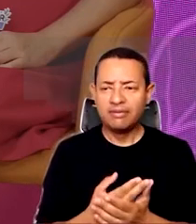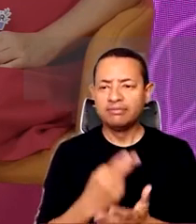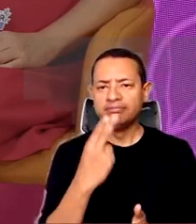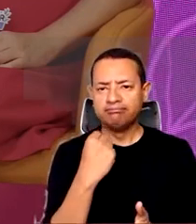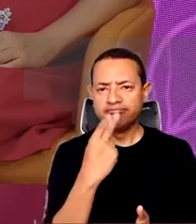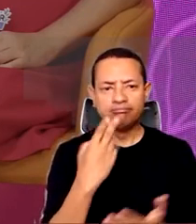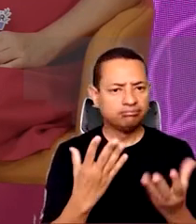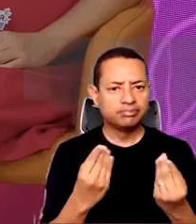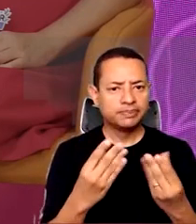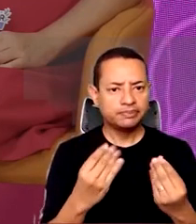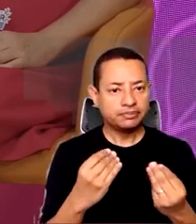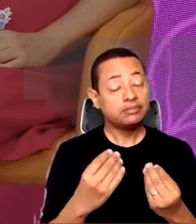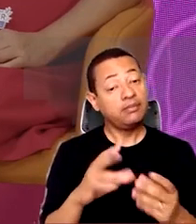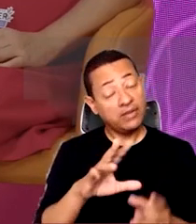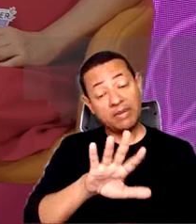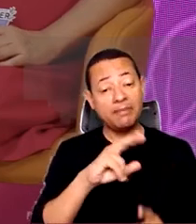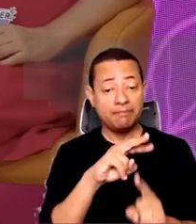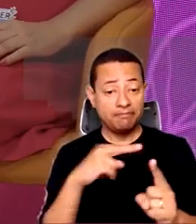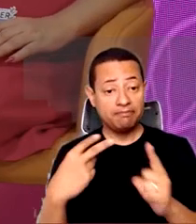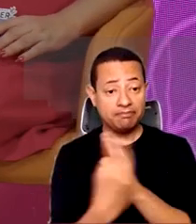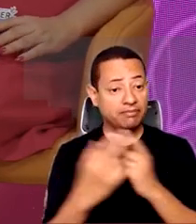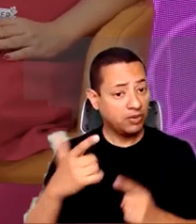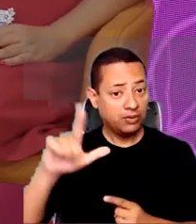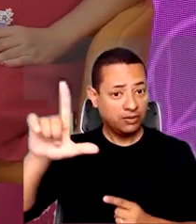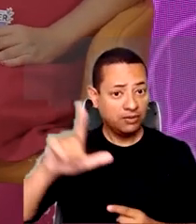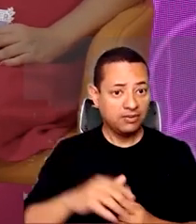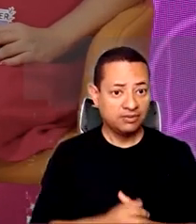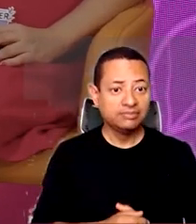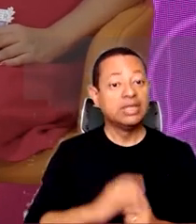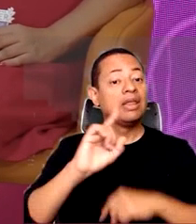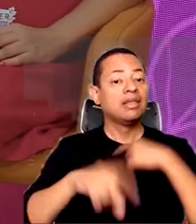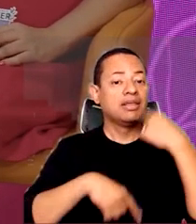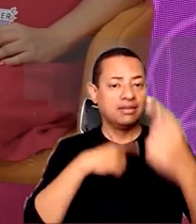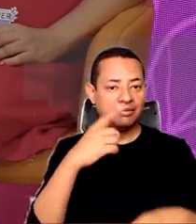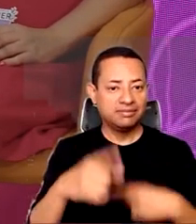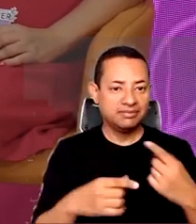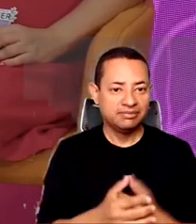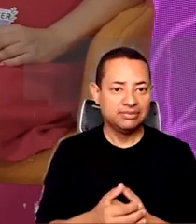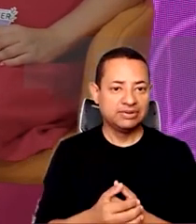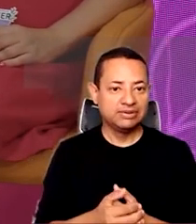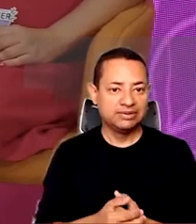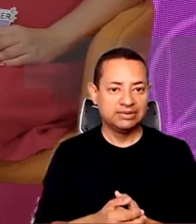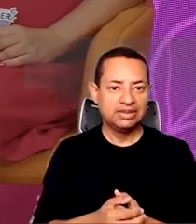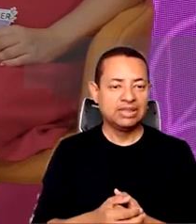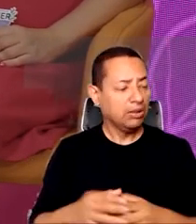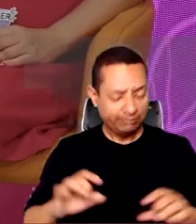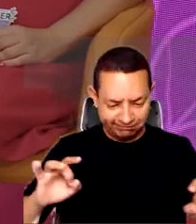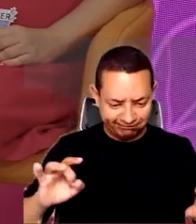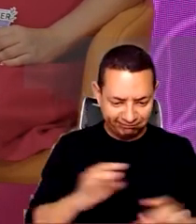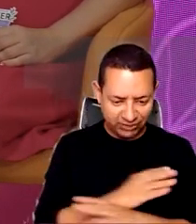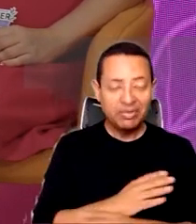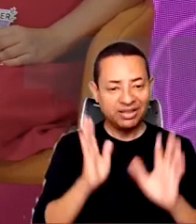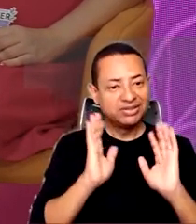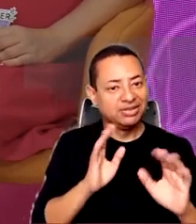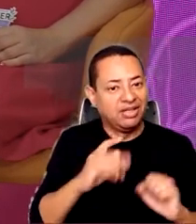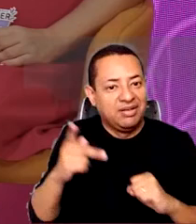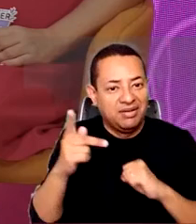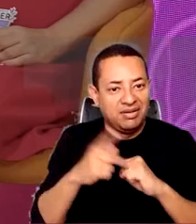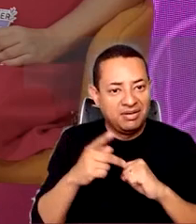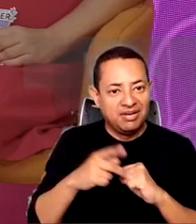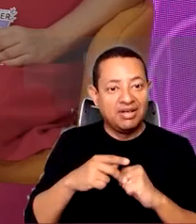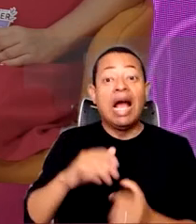nutrição mas sobre uma outra visão e depois nesse depois que eu finalizei a minha